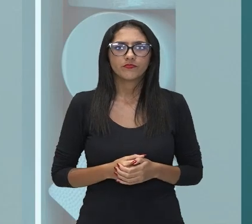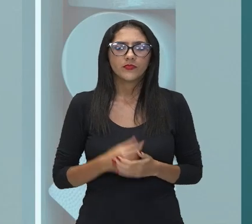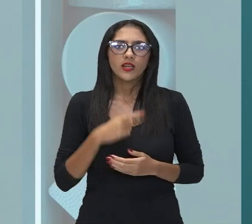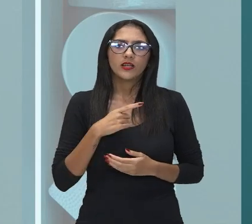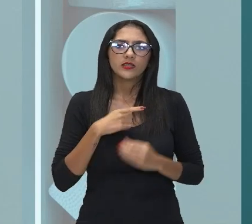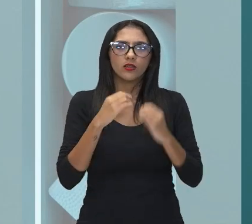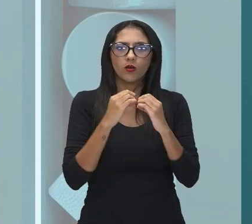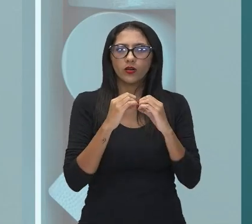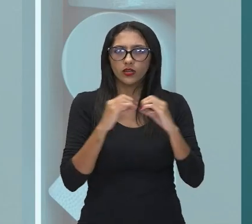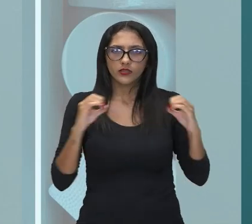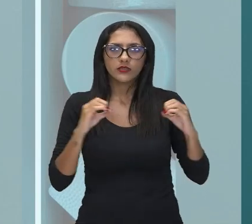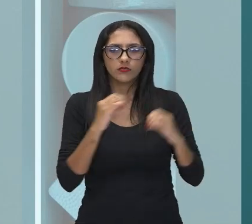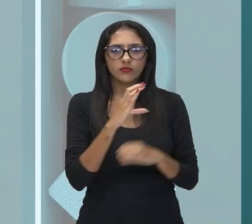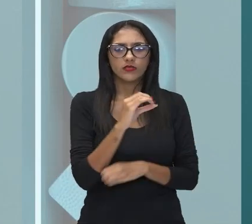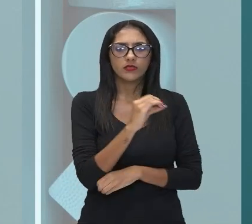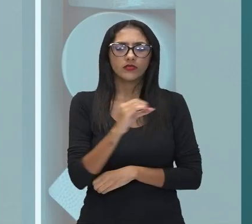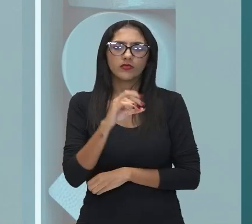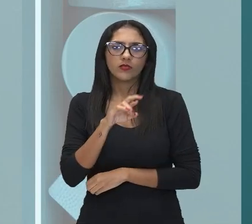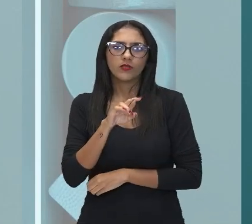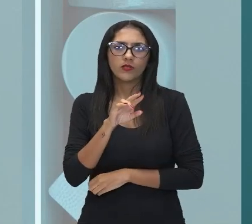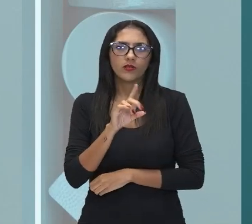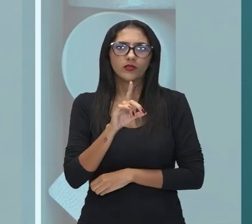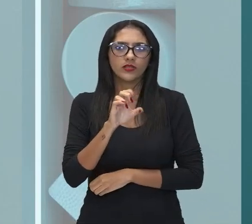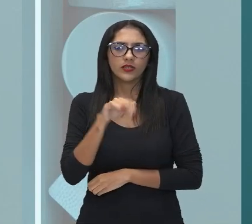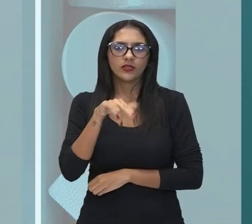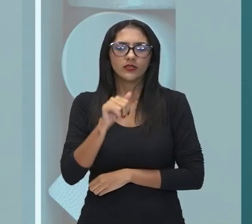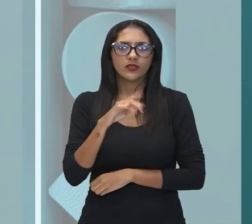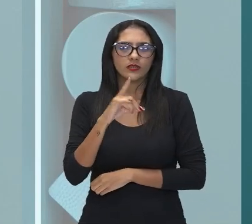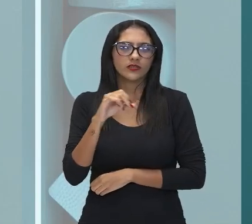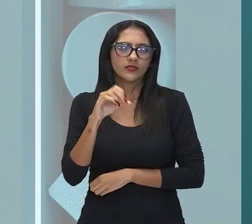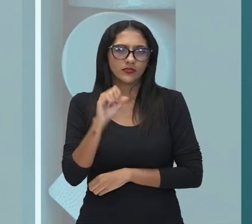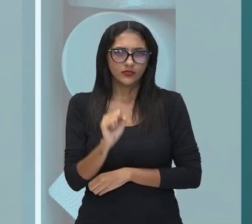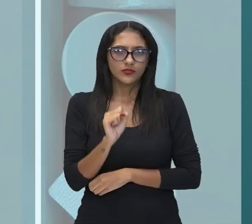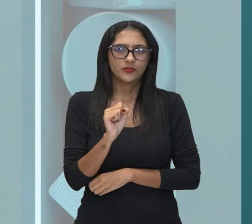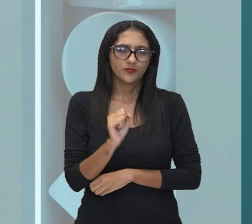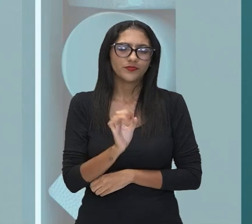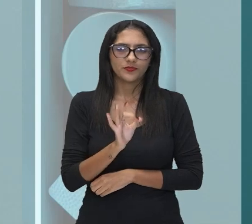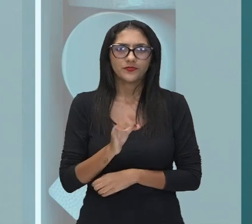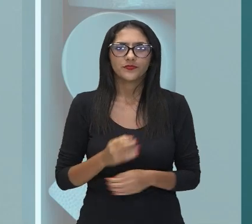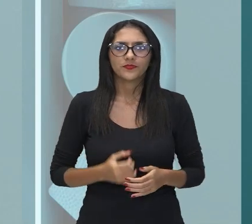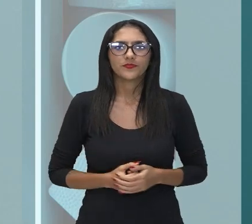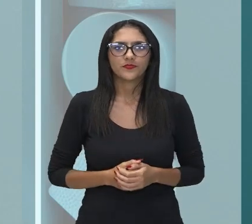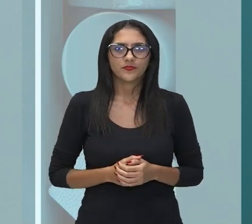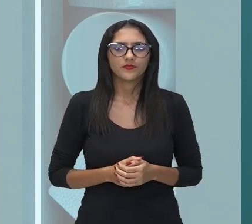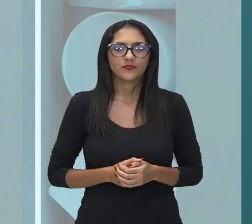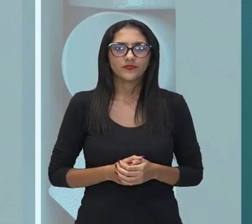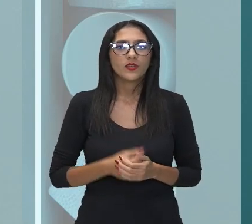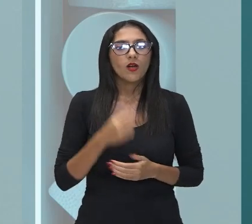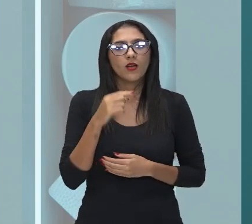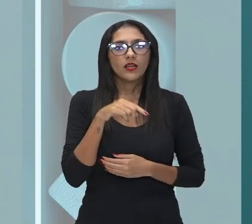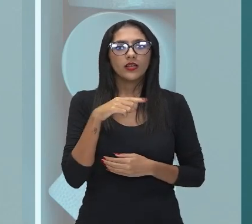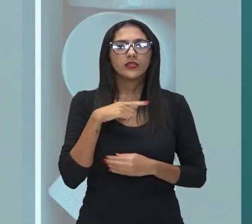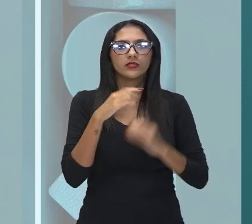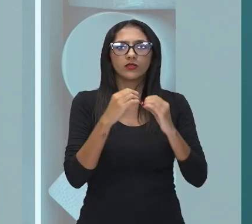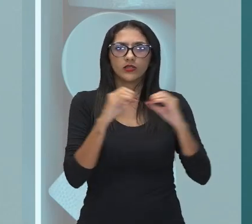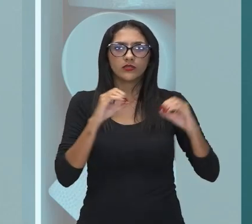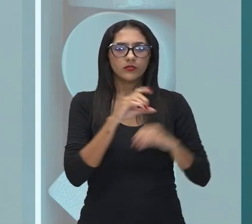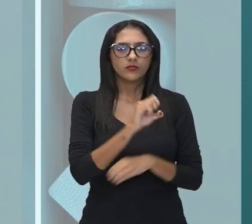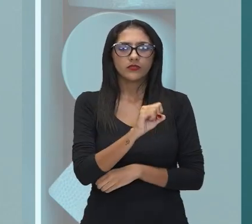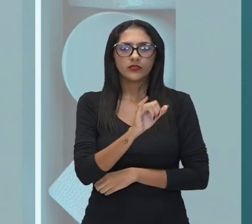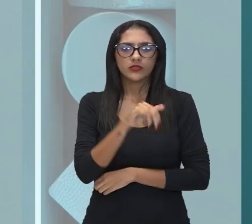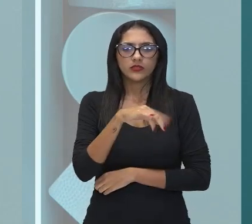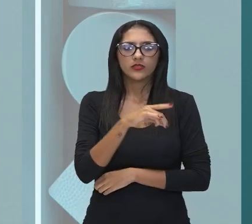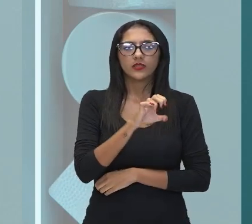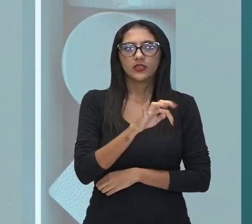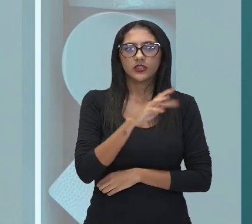orações coordenadas, as orações que compõem esse período, ok? As orações coordenadas sindéticas são aquelas que